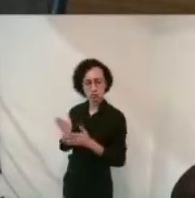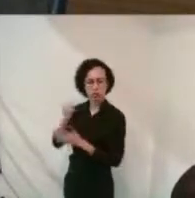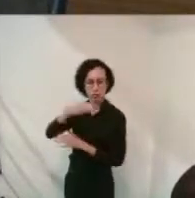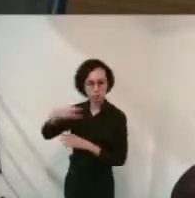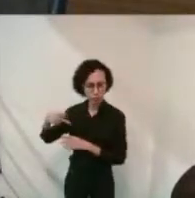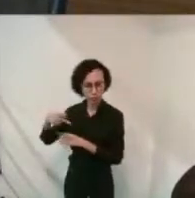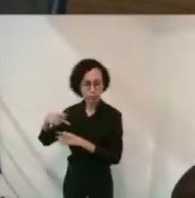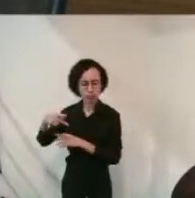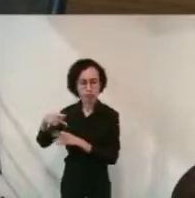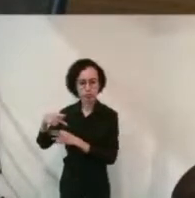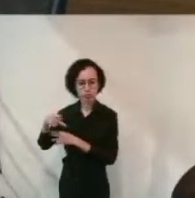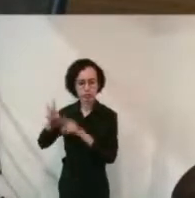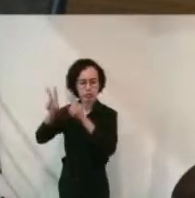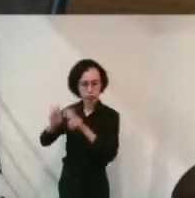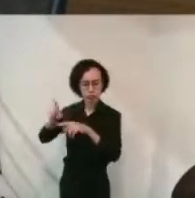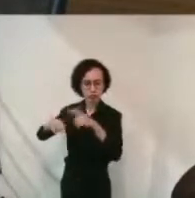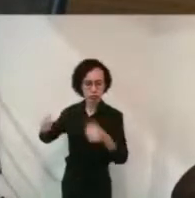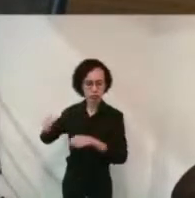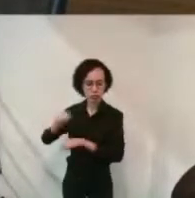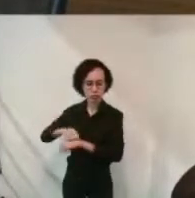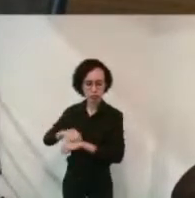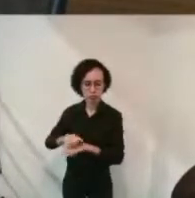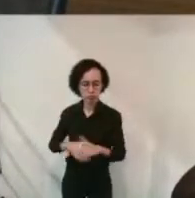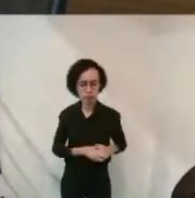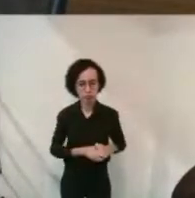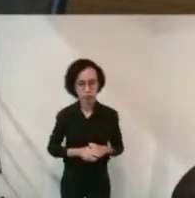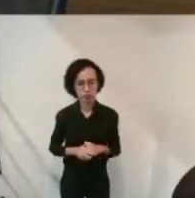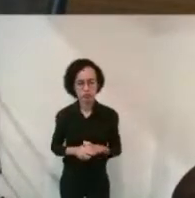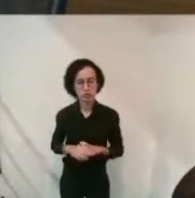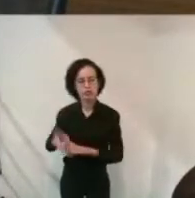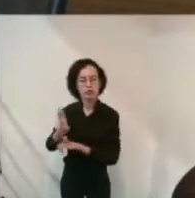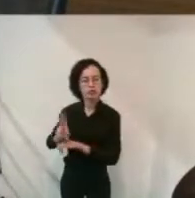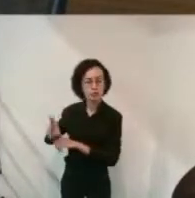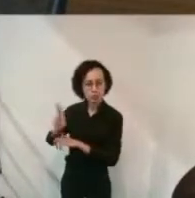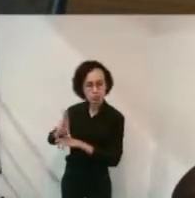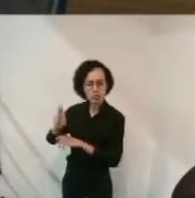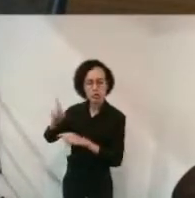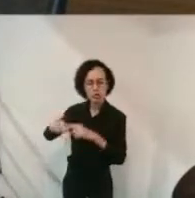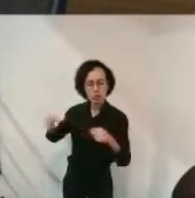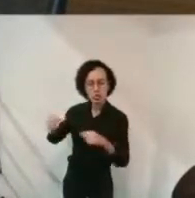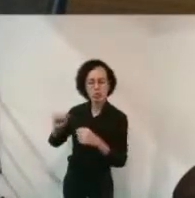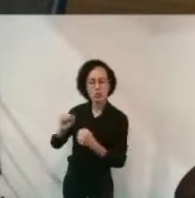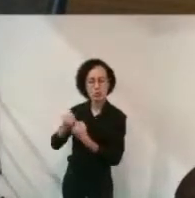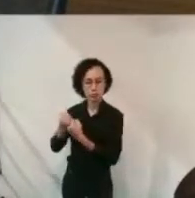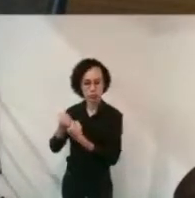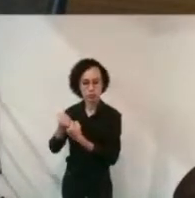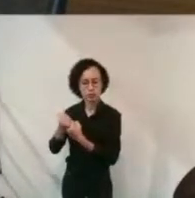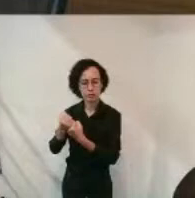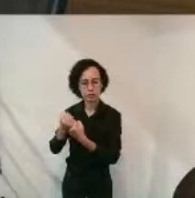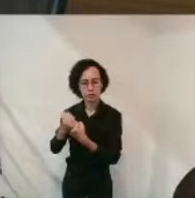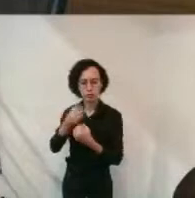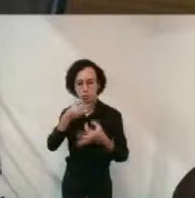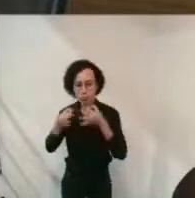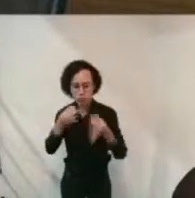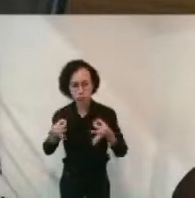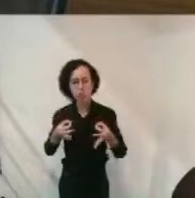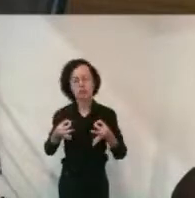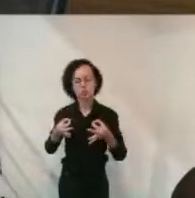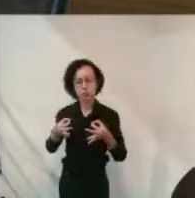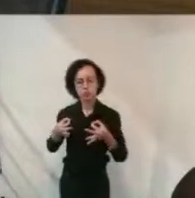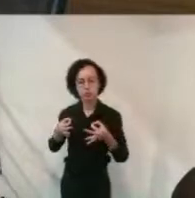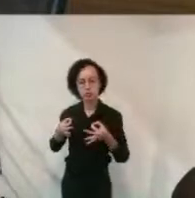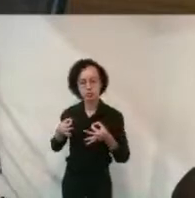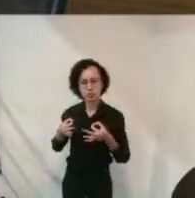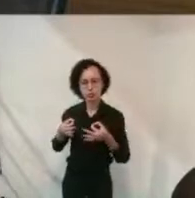MPs na temática de resíduos sólidos, utilizando como material de apoio as sugestões contidas